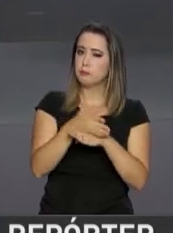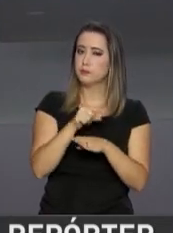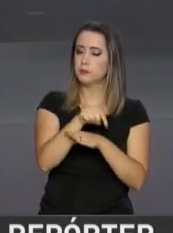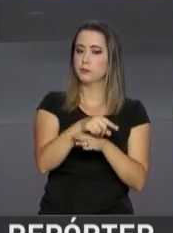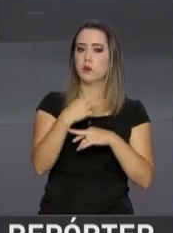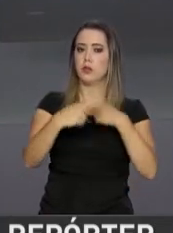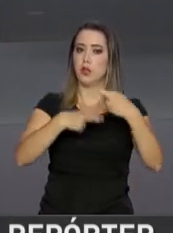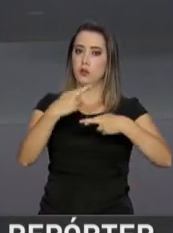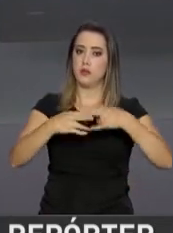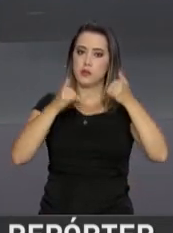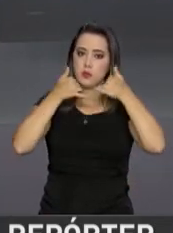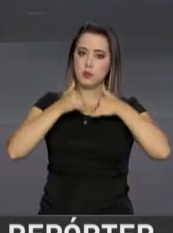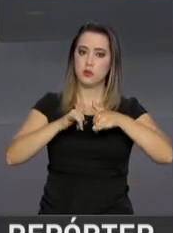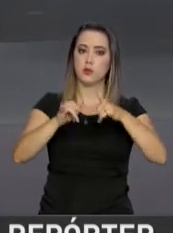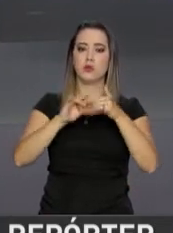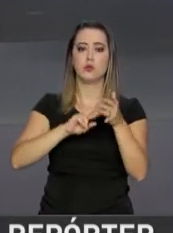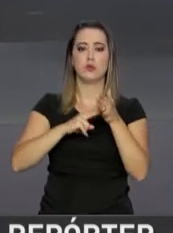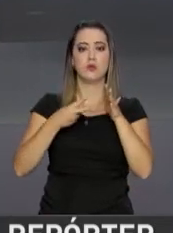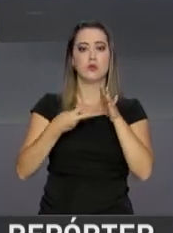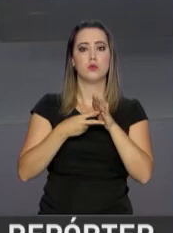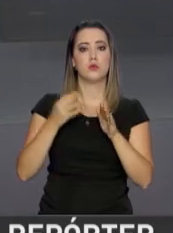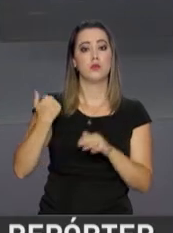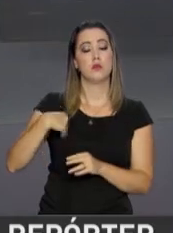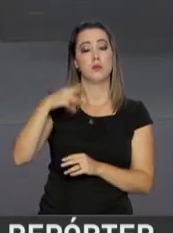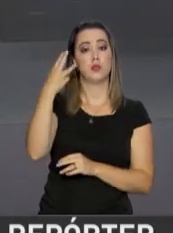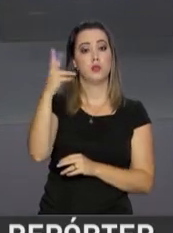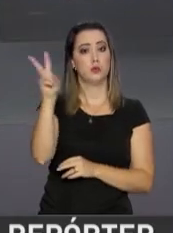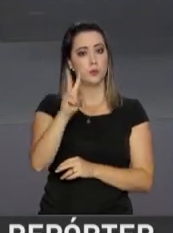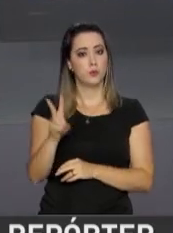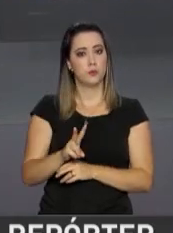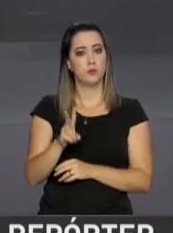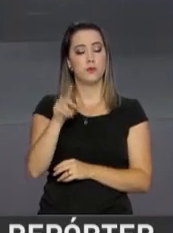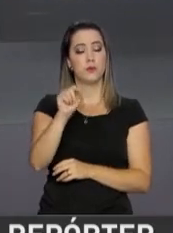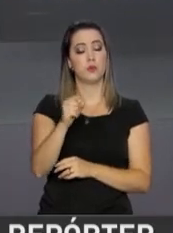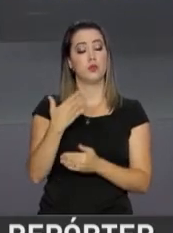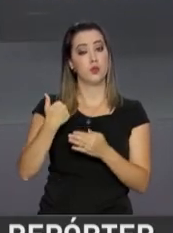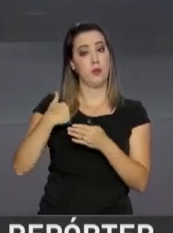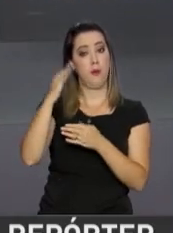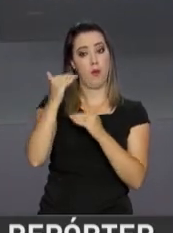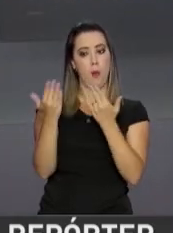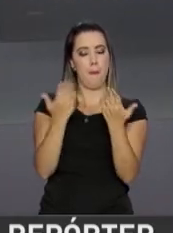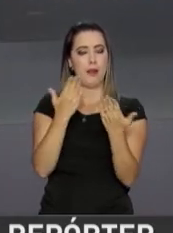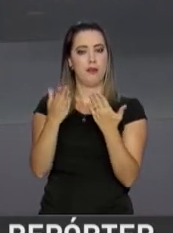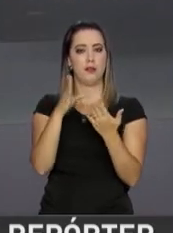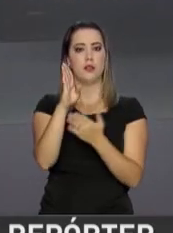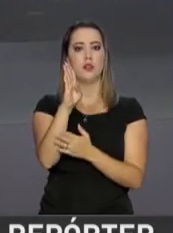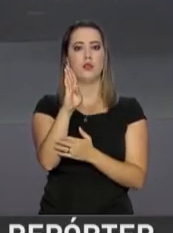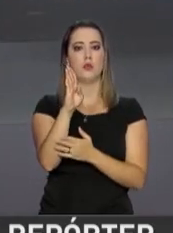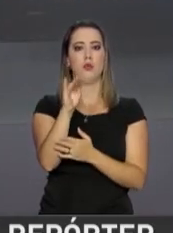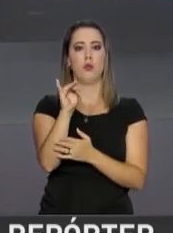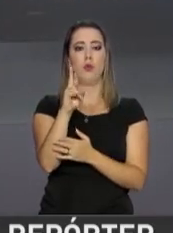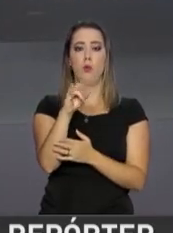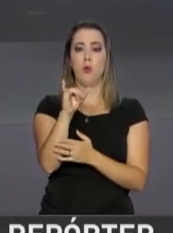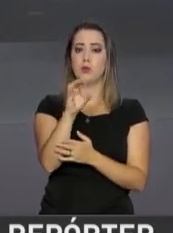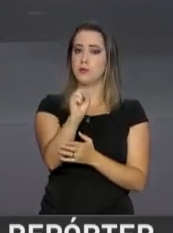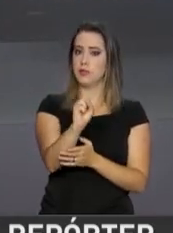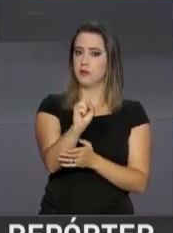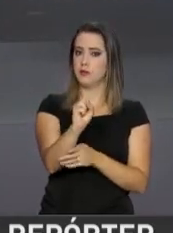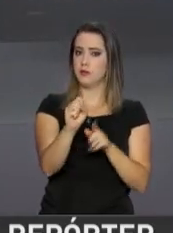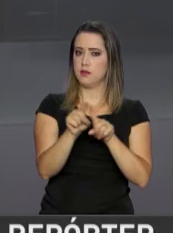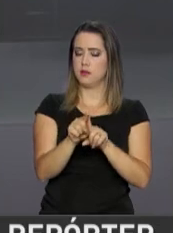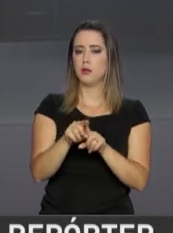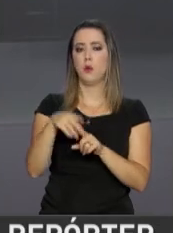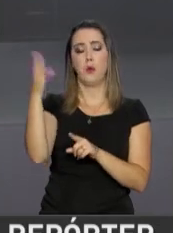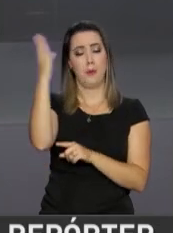energia renovável o que significa mais de três vezes o indicador dos brics que é de apenas 13% o brasil também